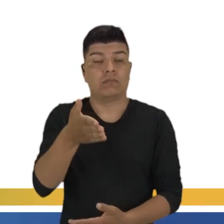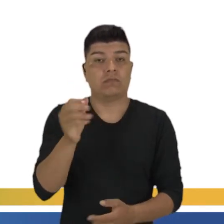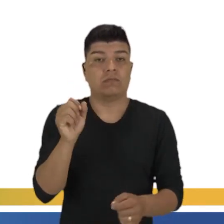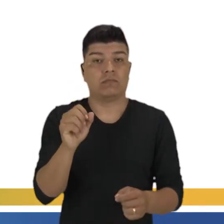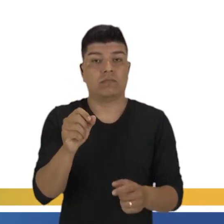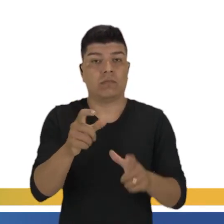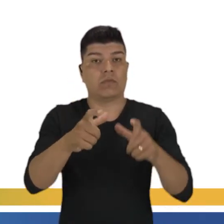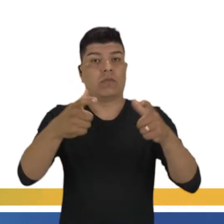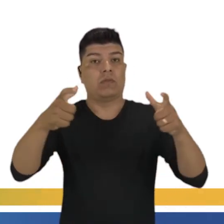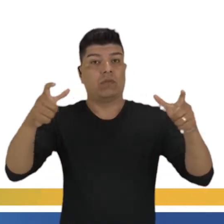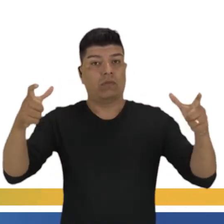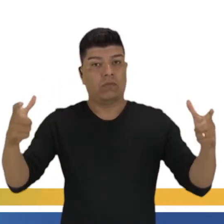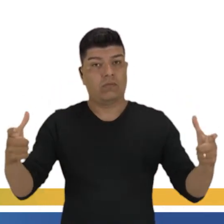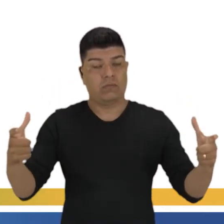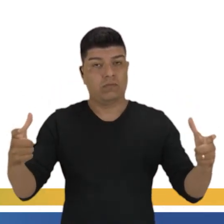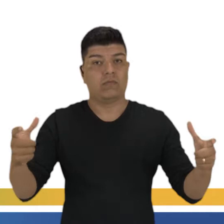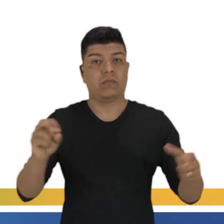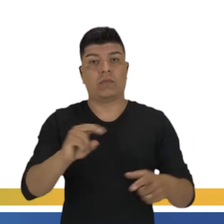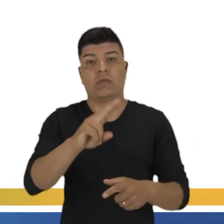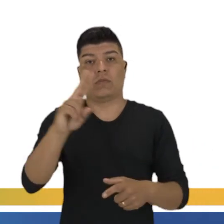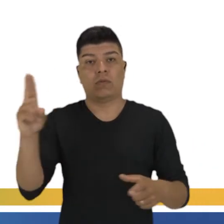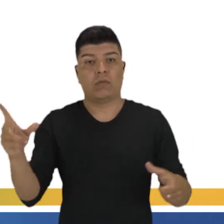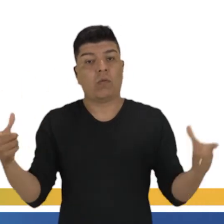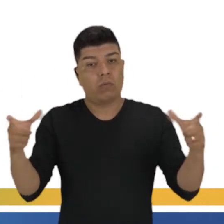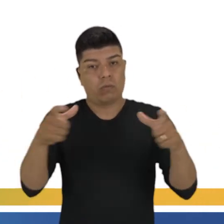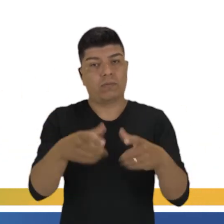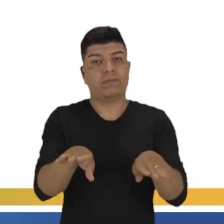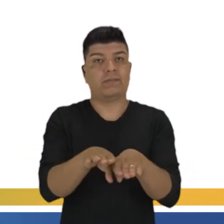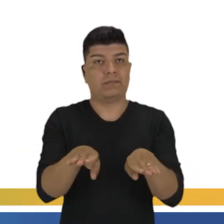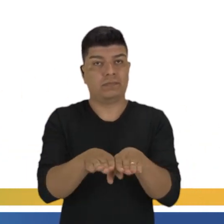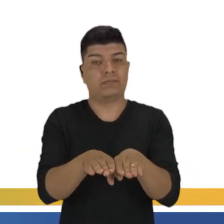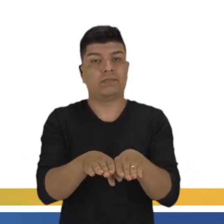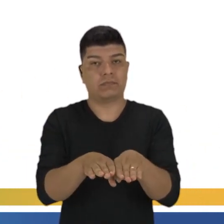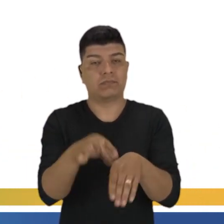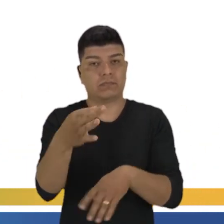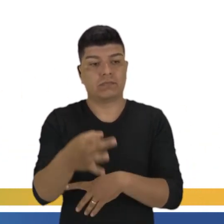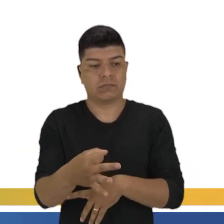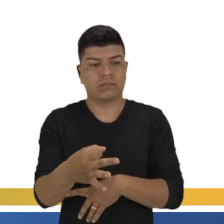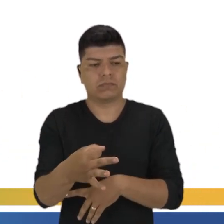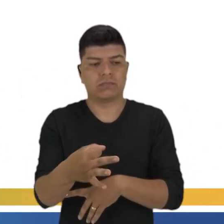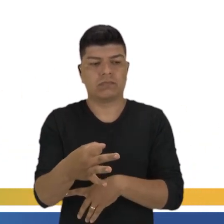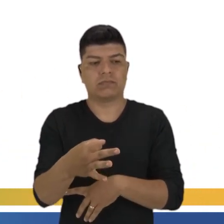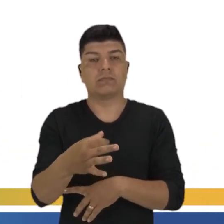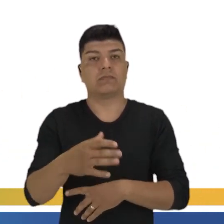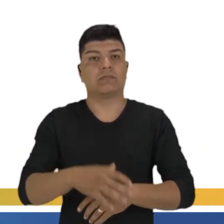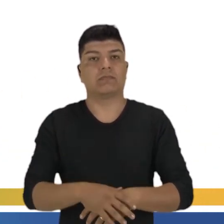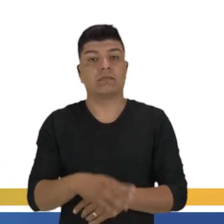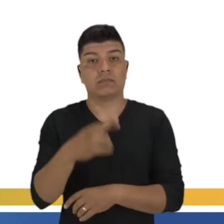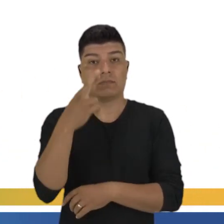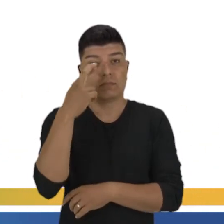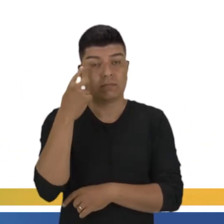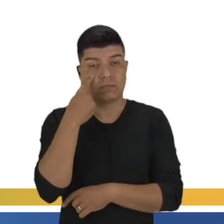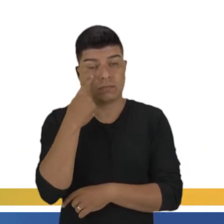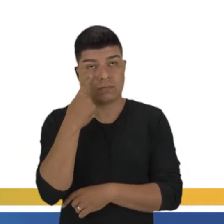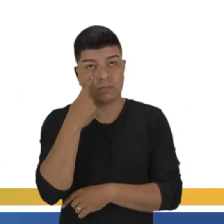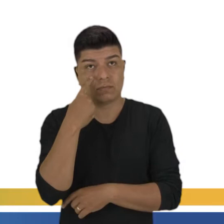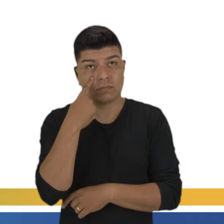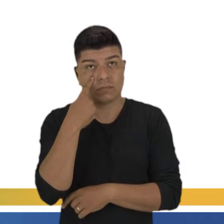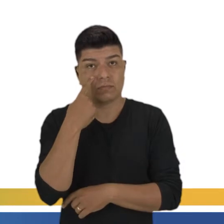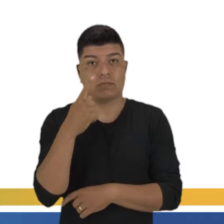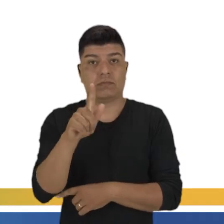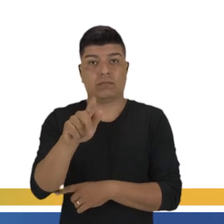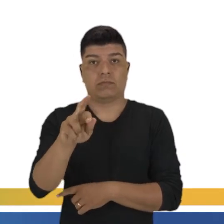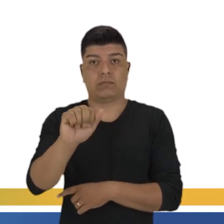crescimento ou decrescimento, certo? Então, observe que a